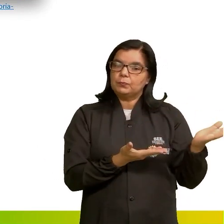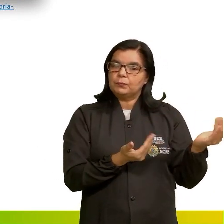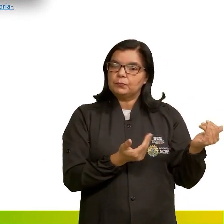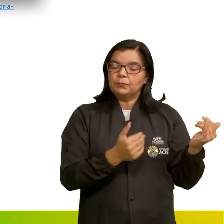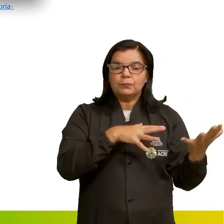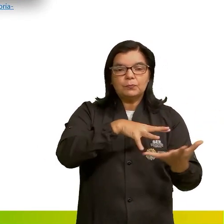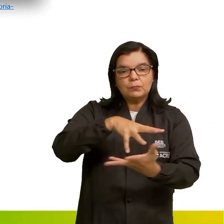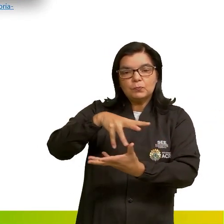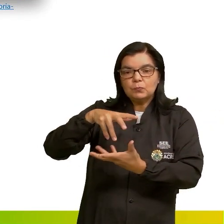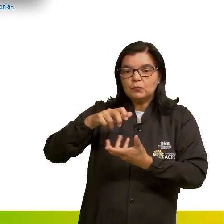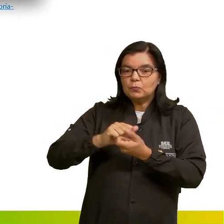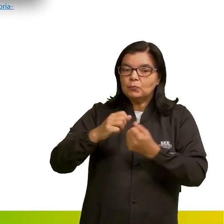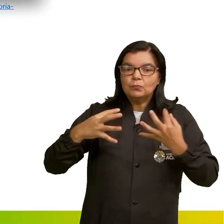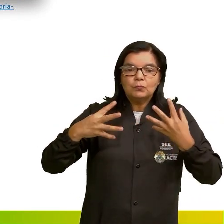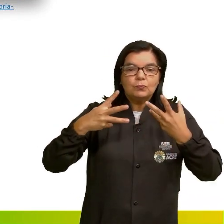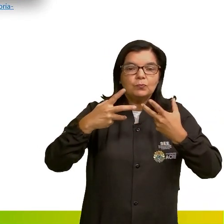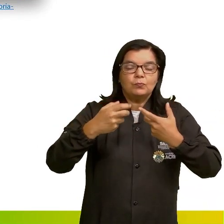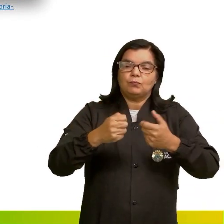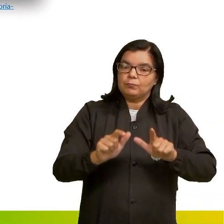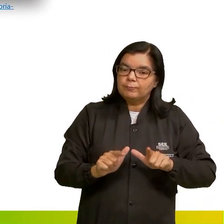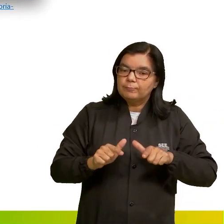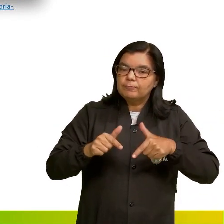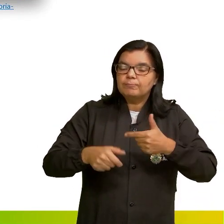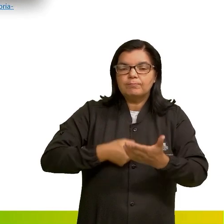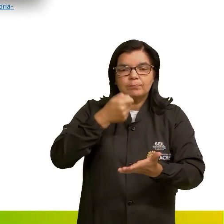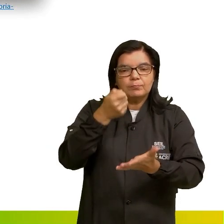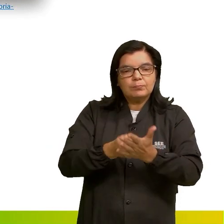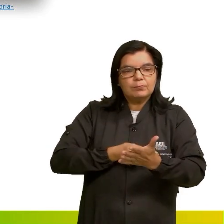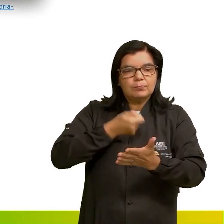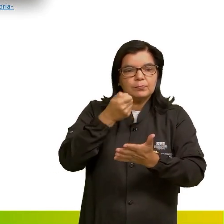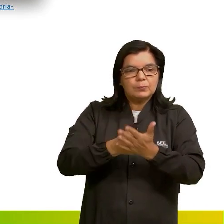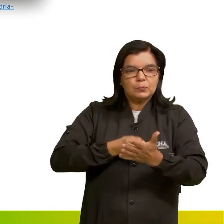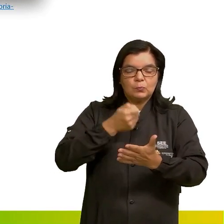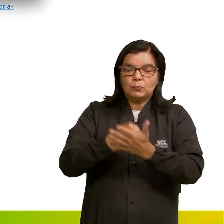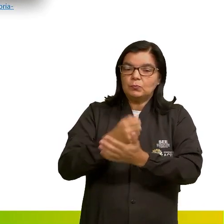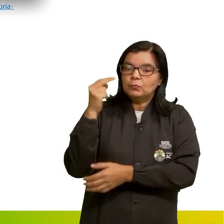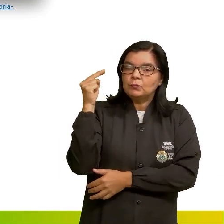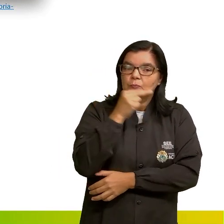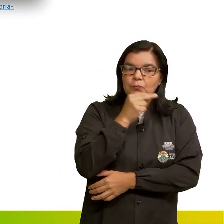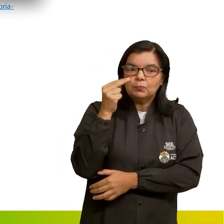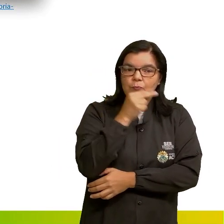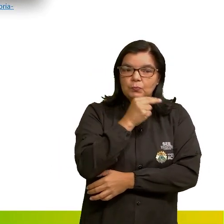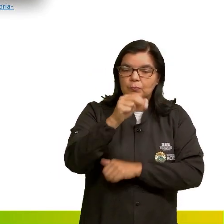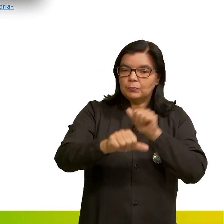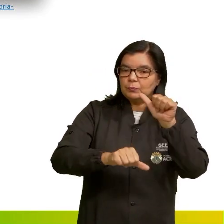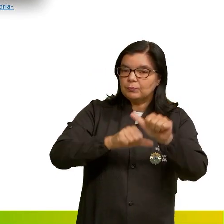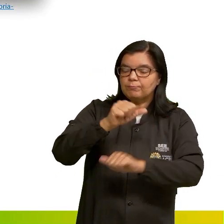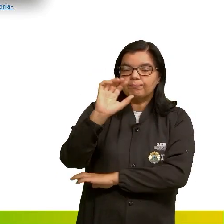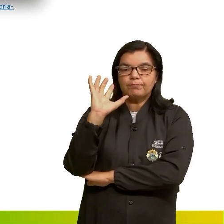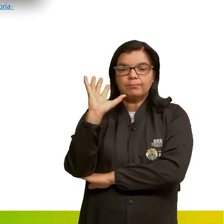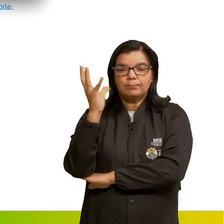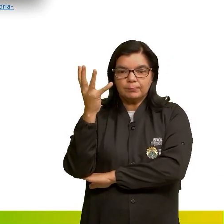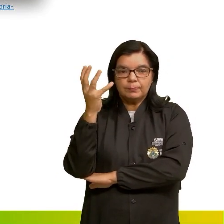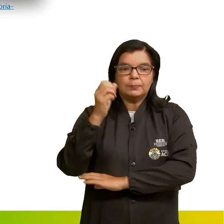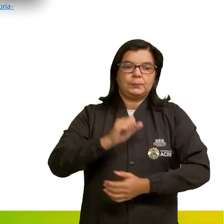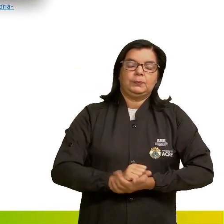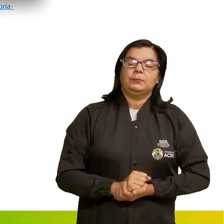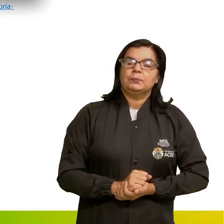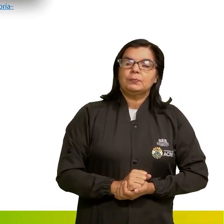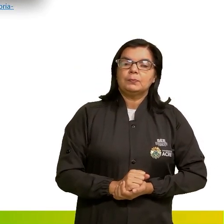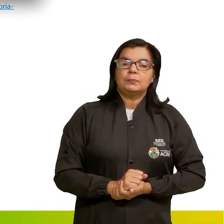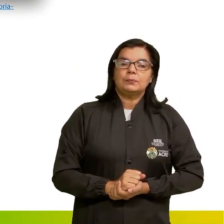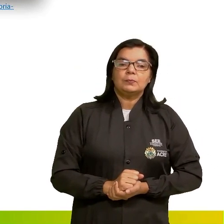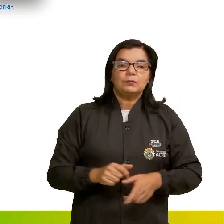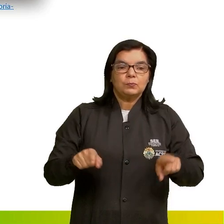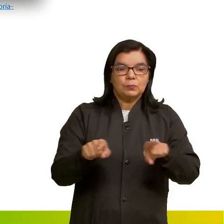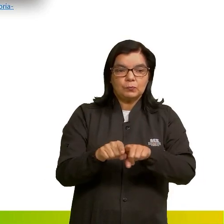mundo inteiro que se mobilizam para exigir ações urgentes contra as mudanças climáticas, né?